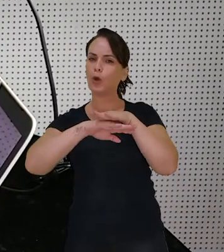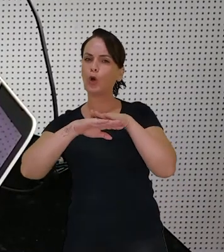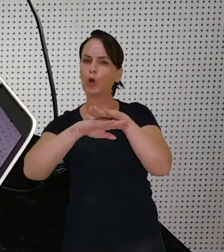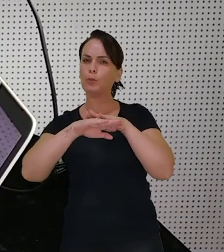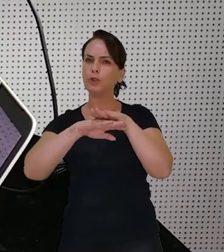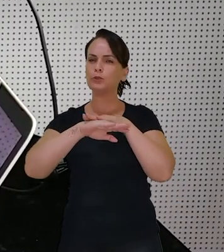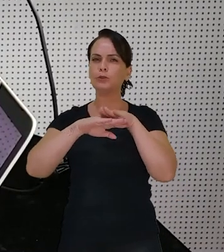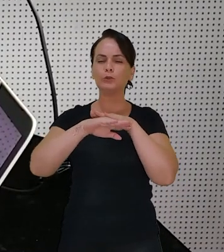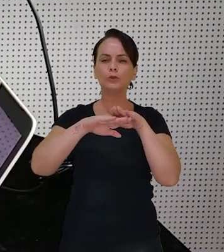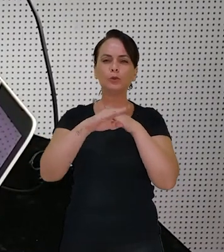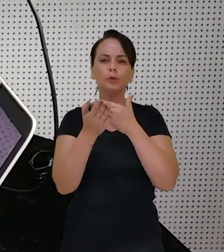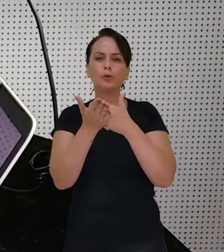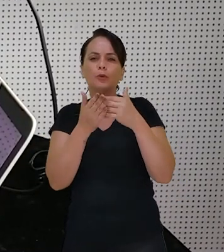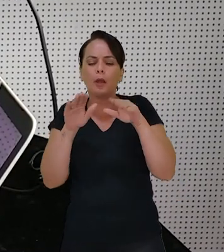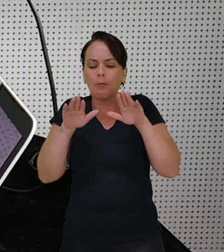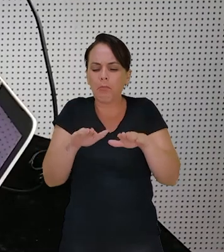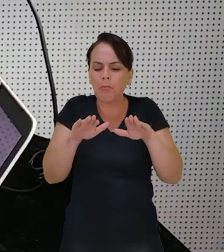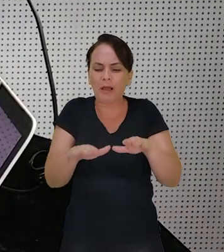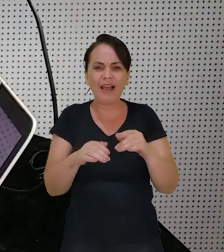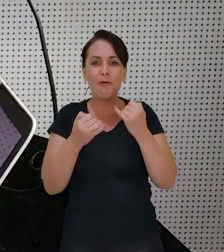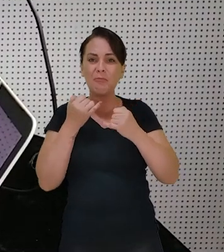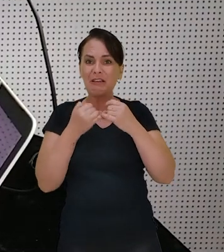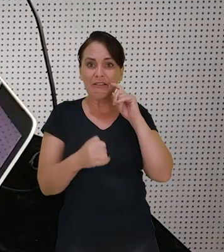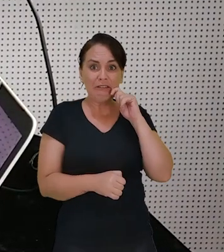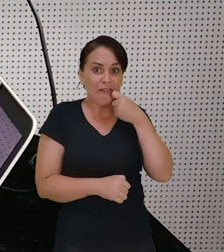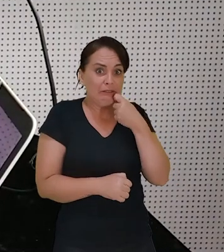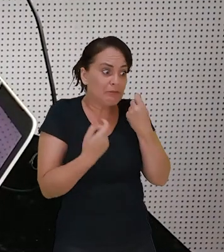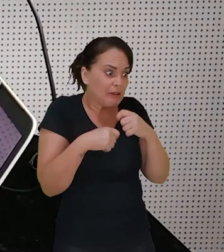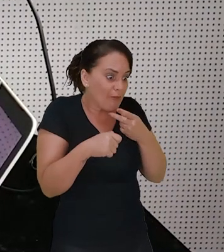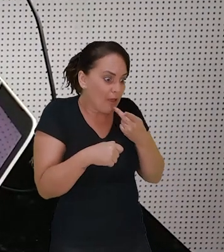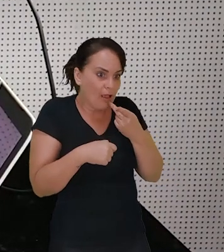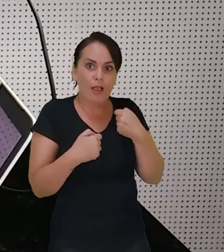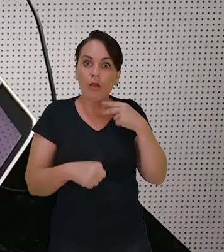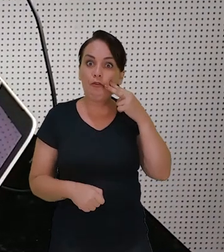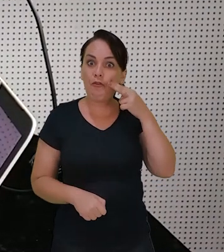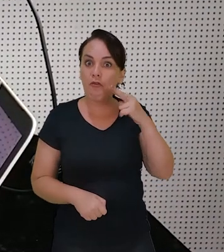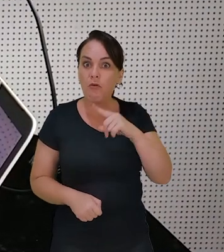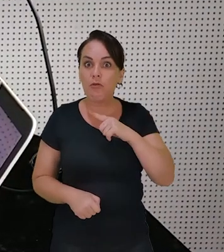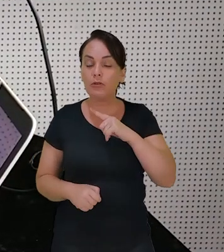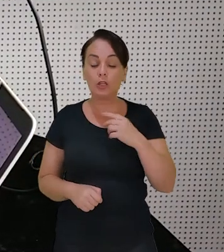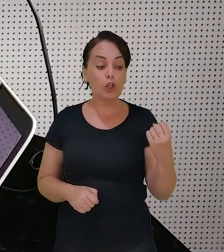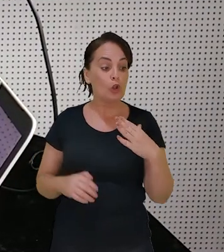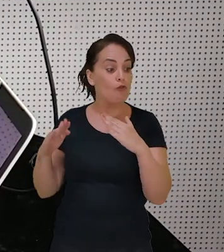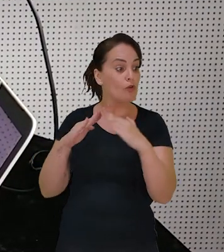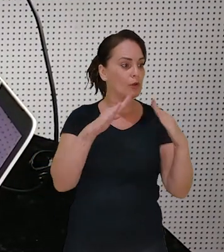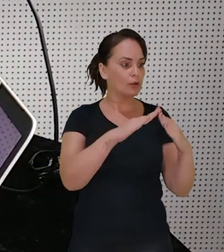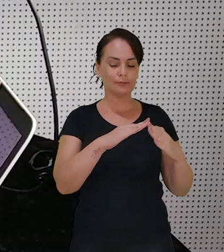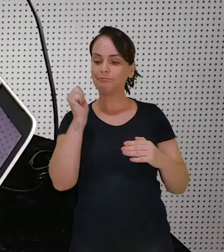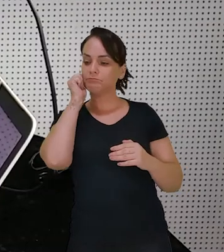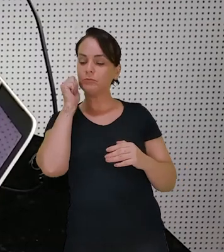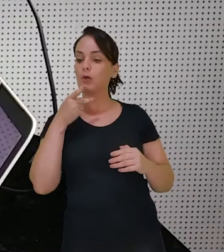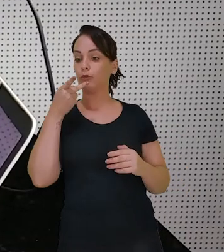bem baixinho, como se fosse um segredo. Vocês viram? Temos novos vizinhos. E a mãe